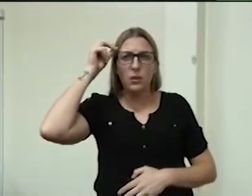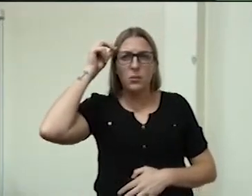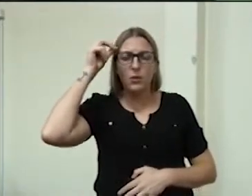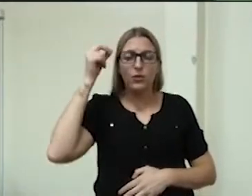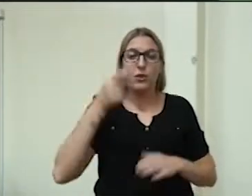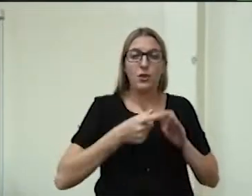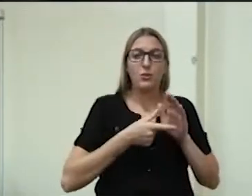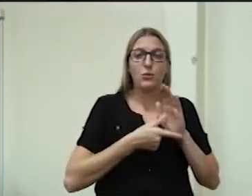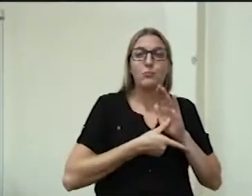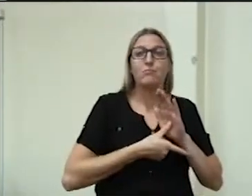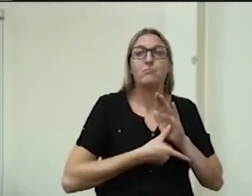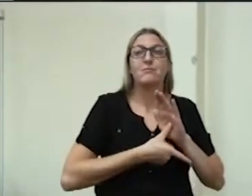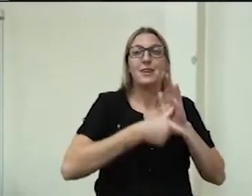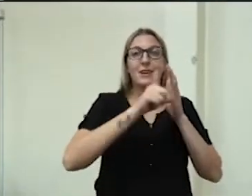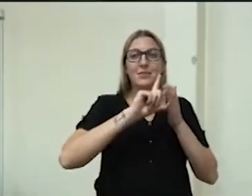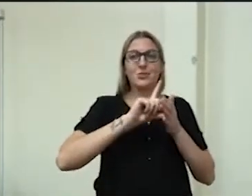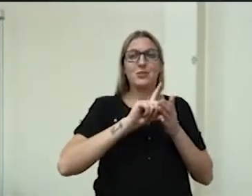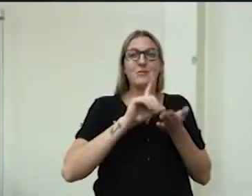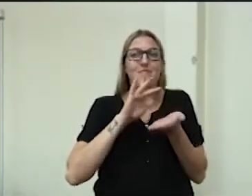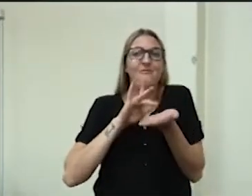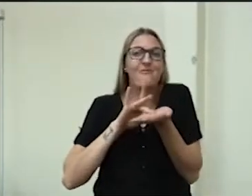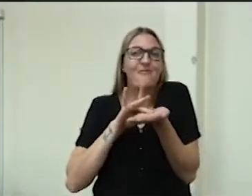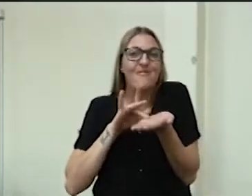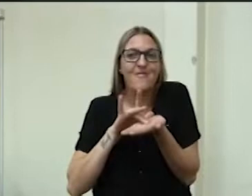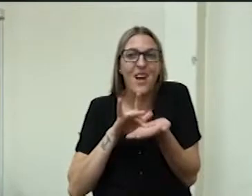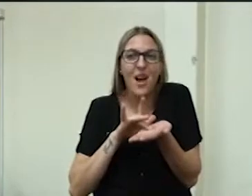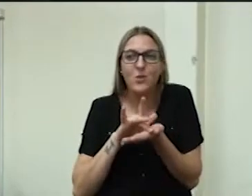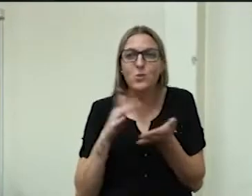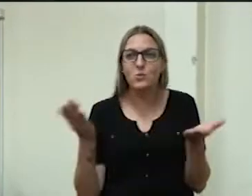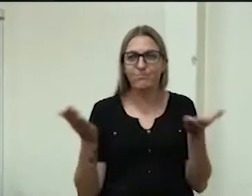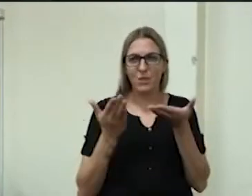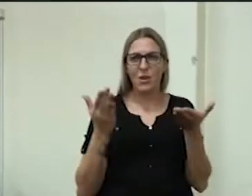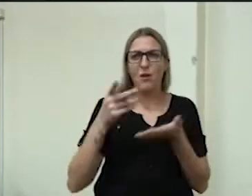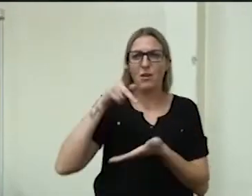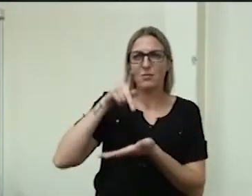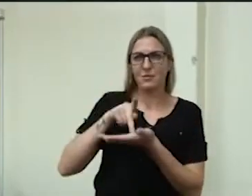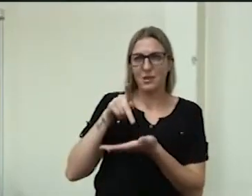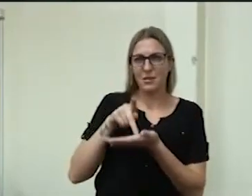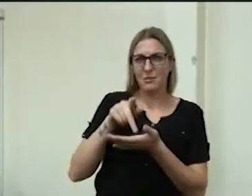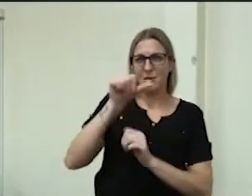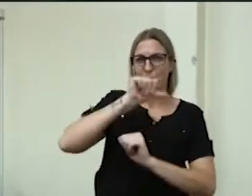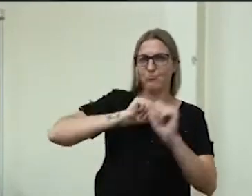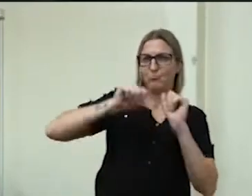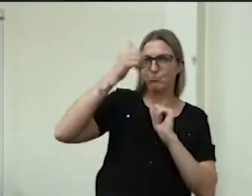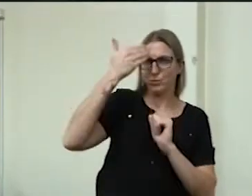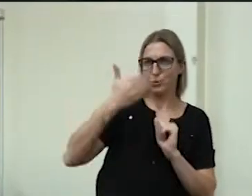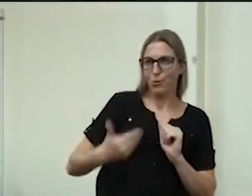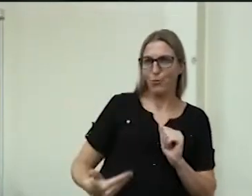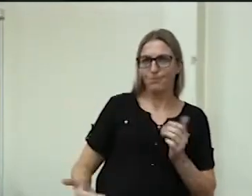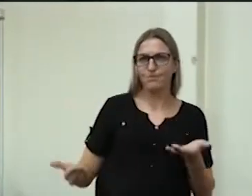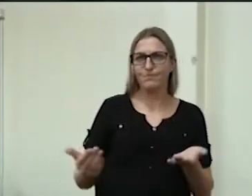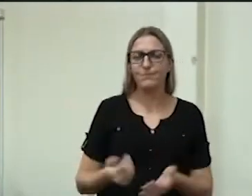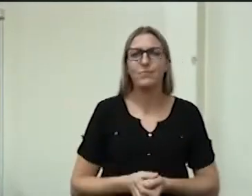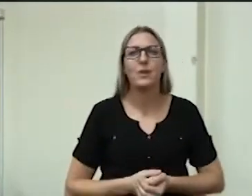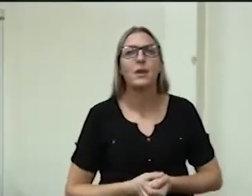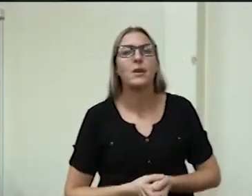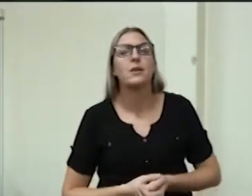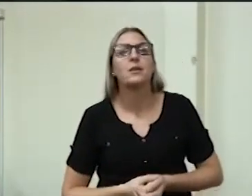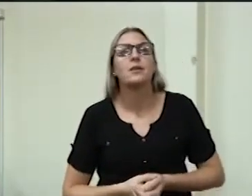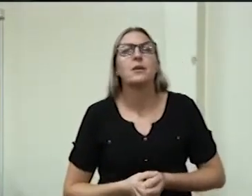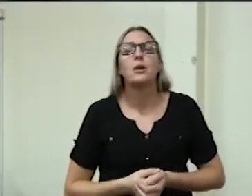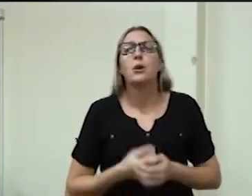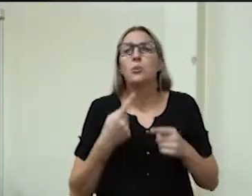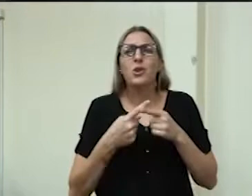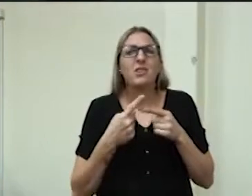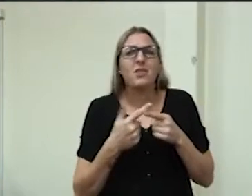né? Porque é uma coisa que não complica nada com o prefeito. Até tendo um projeto, a pessoa vai lá e liga, porque hoje eles